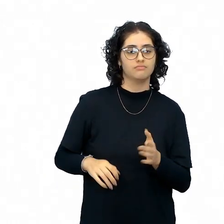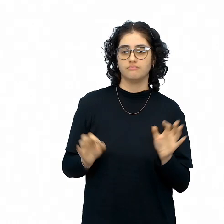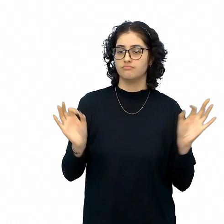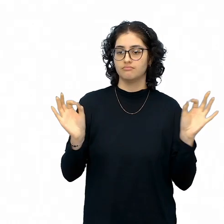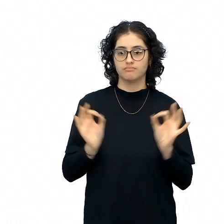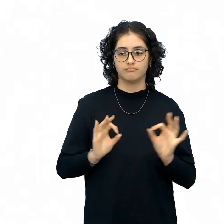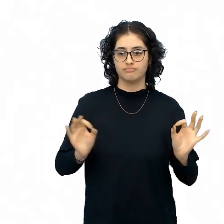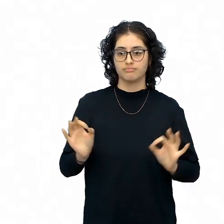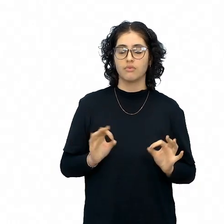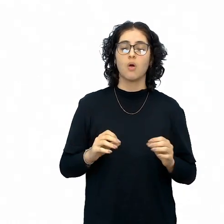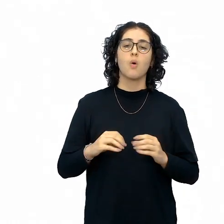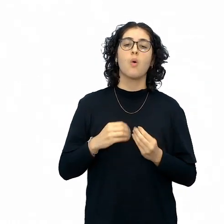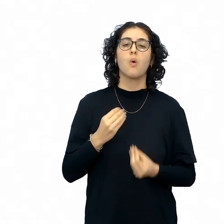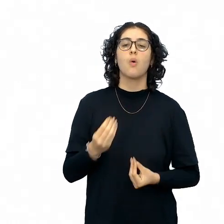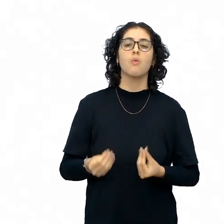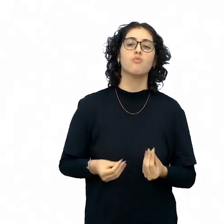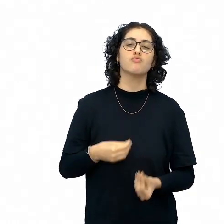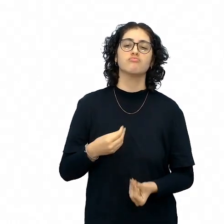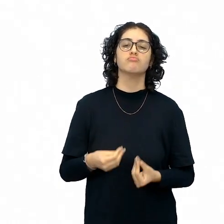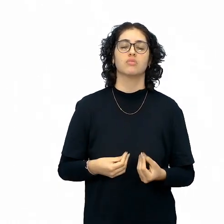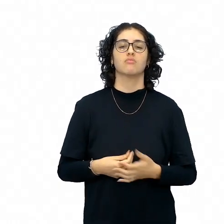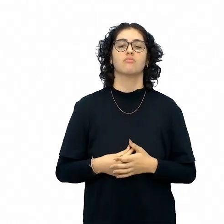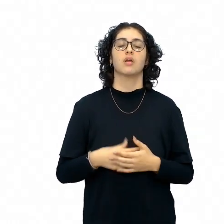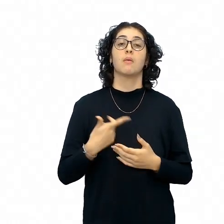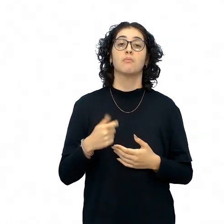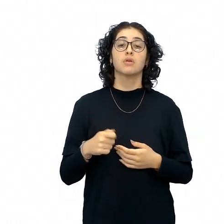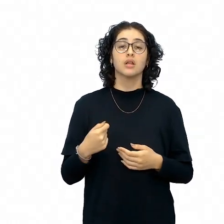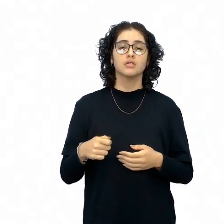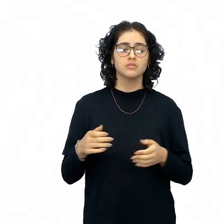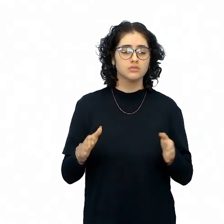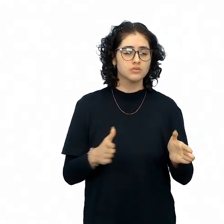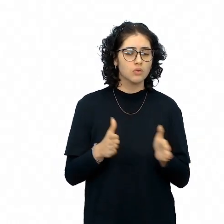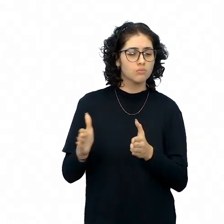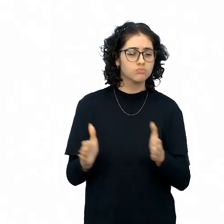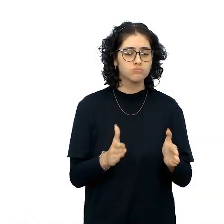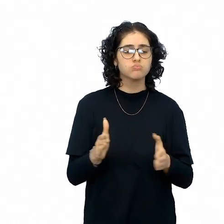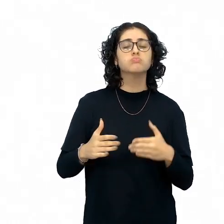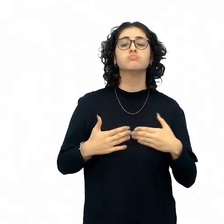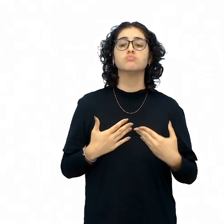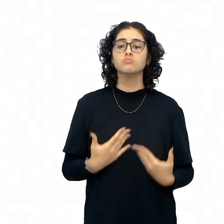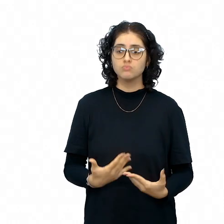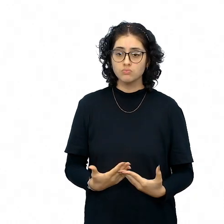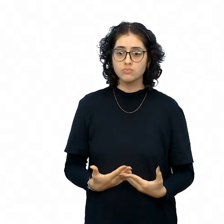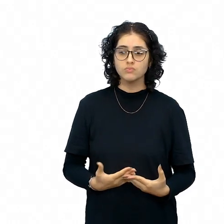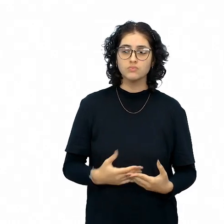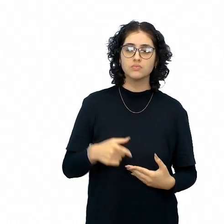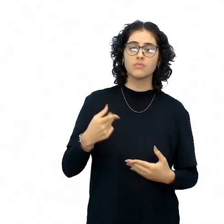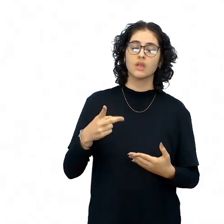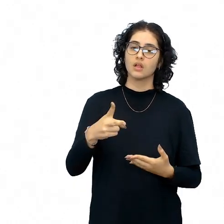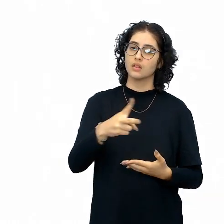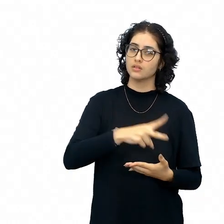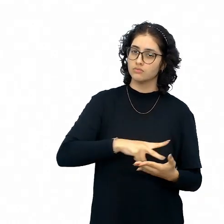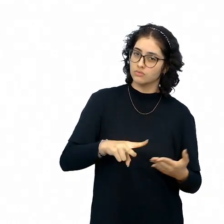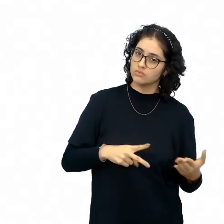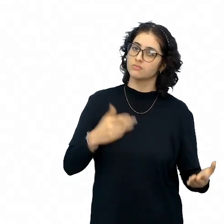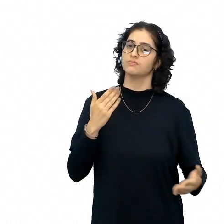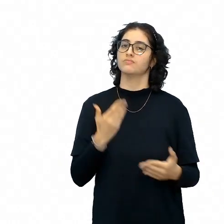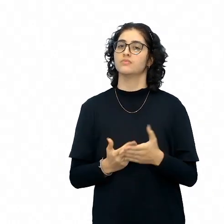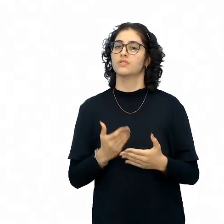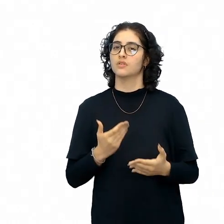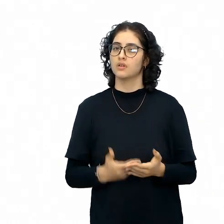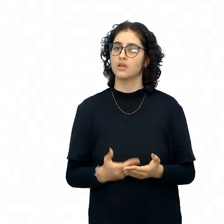Então, qual é o percurso proposto pela sequência que se inicia com a leitura, estudo de